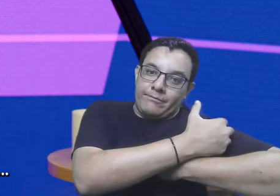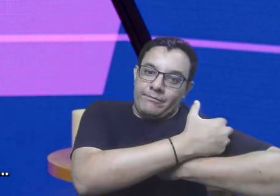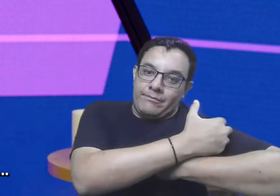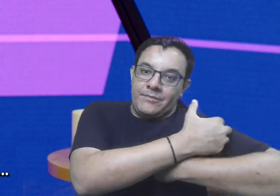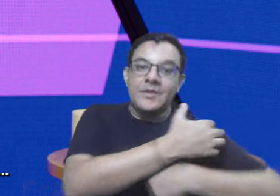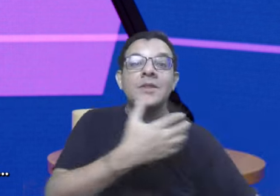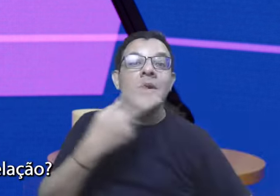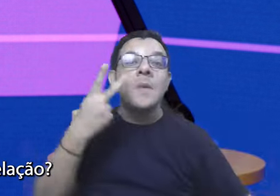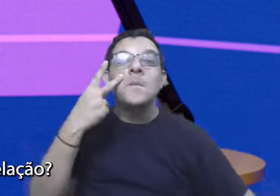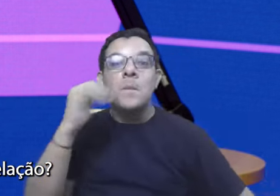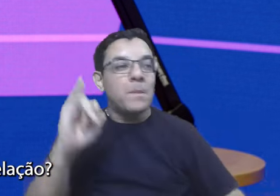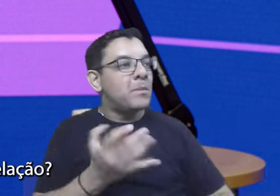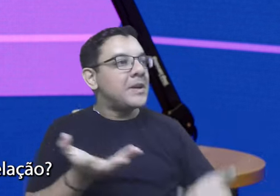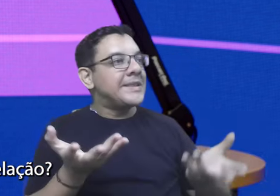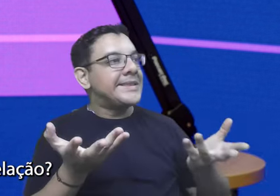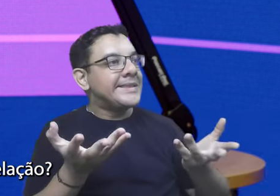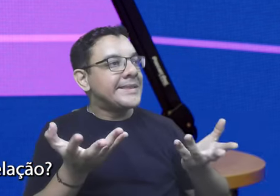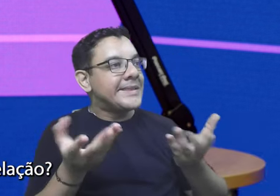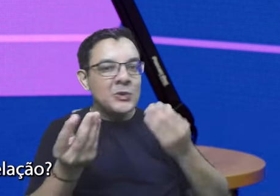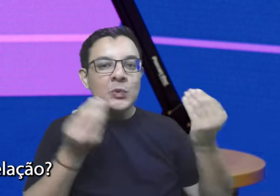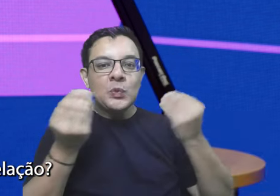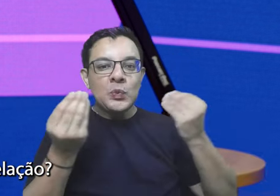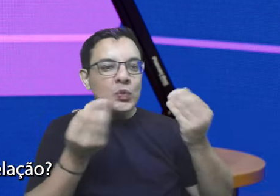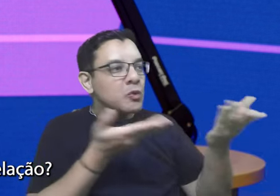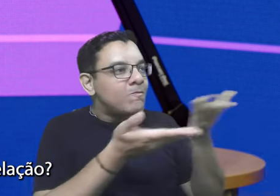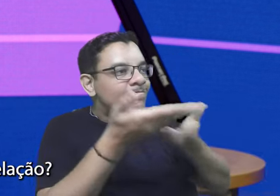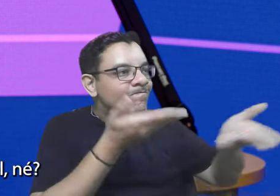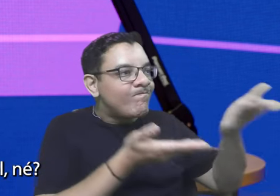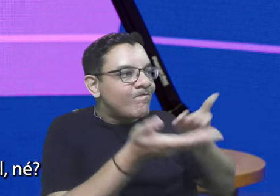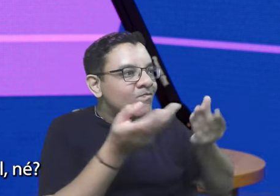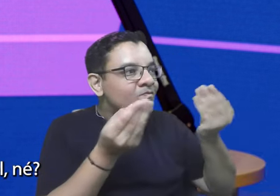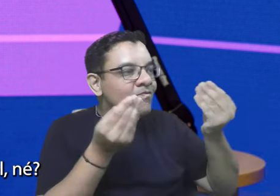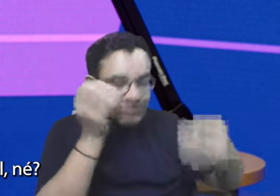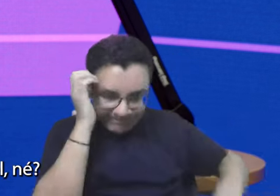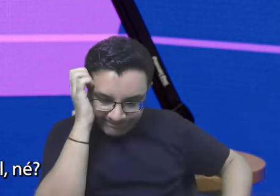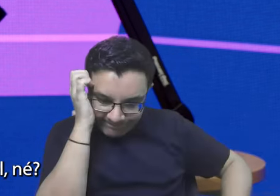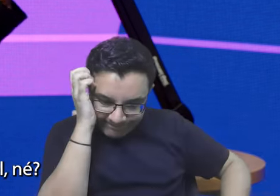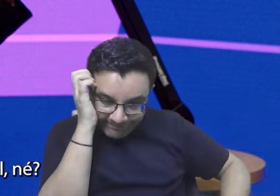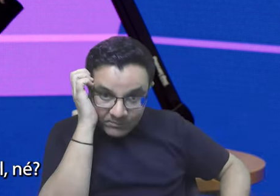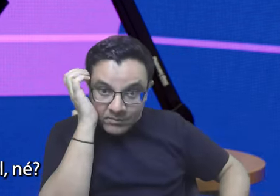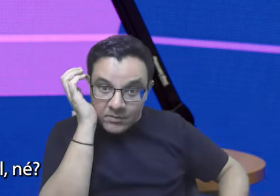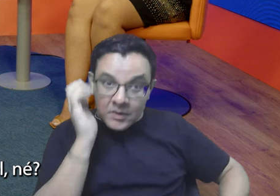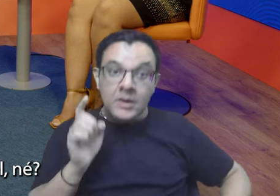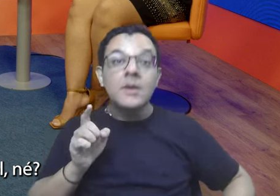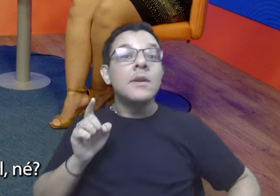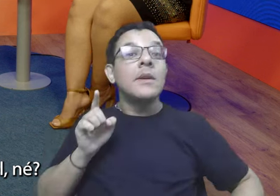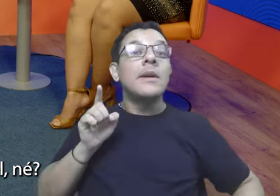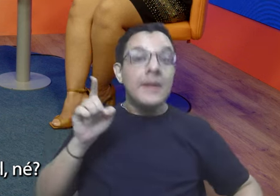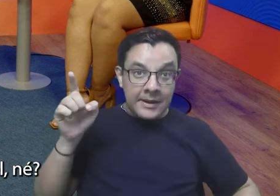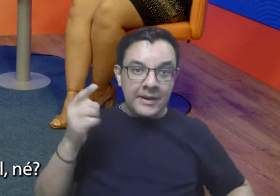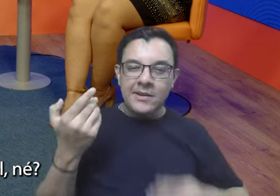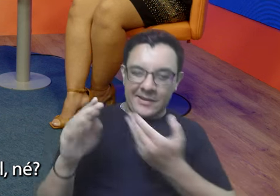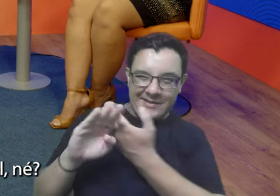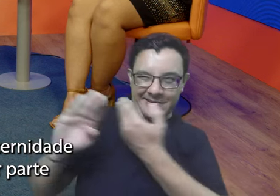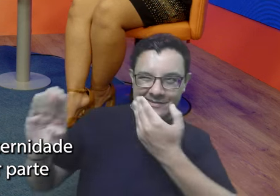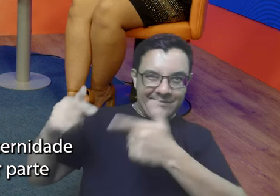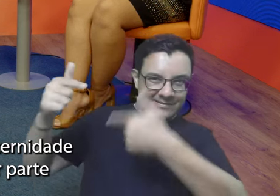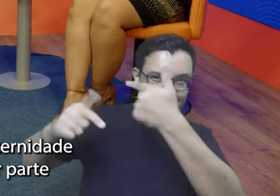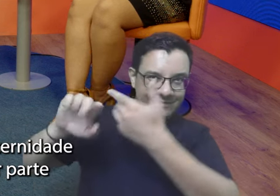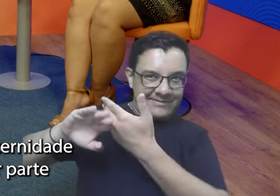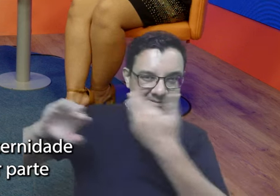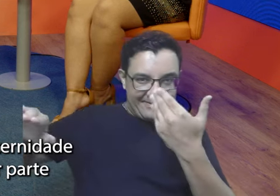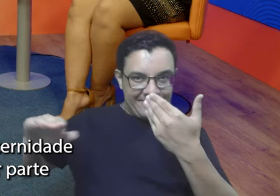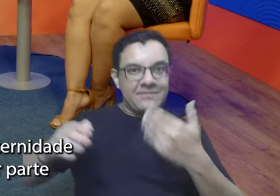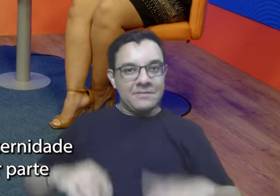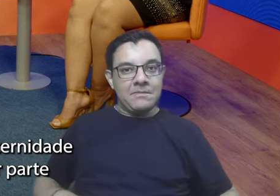olhando gente como que eu participo dessa relação então ele encontrou o seu papel né Assim que